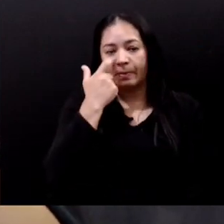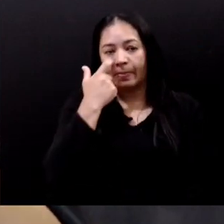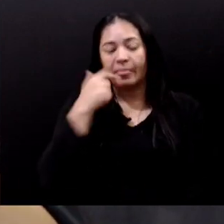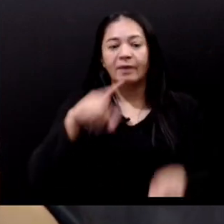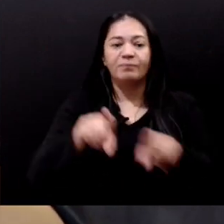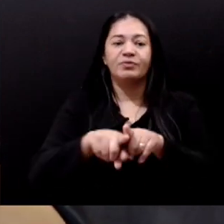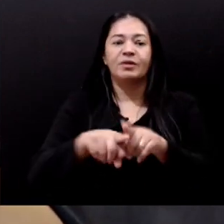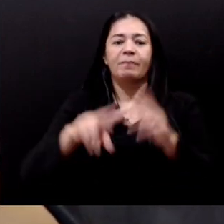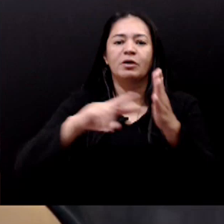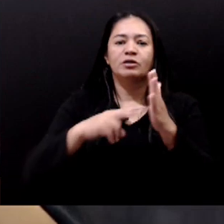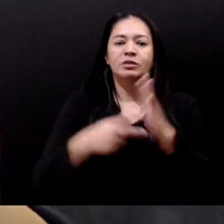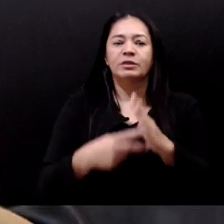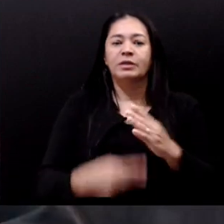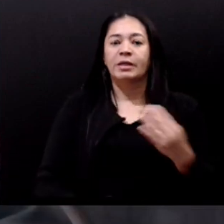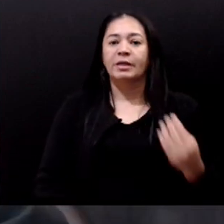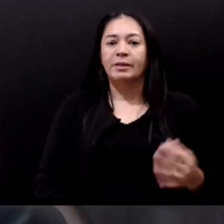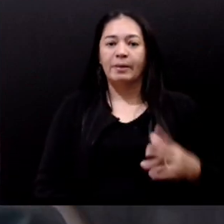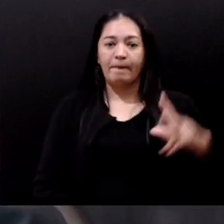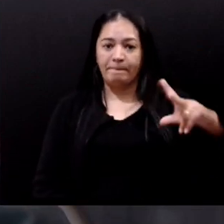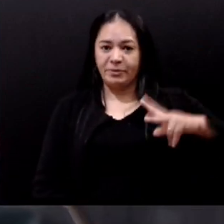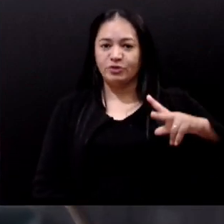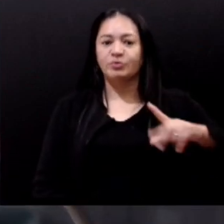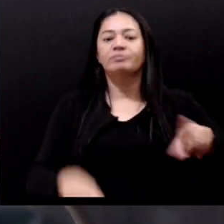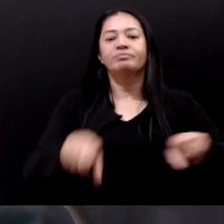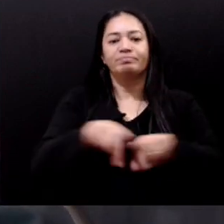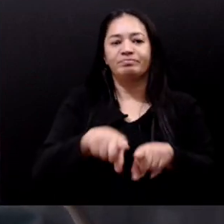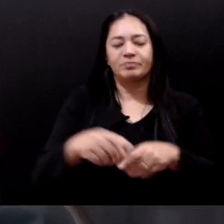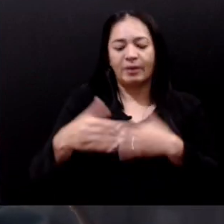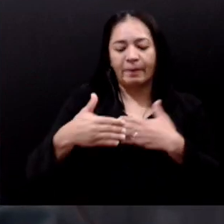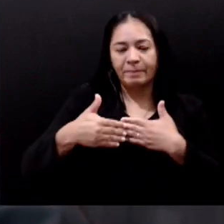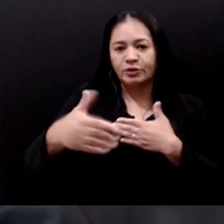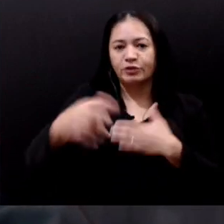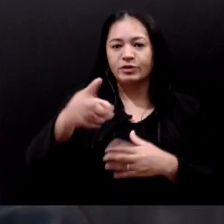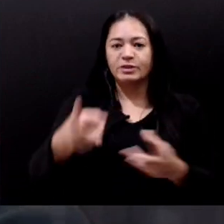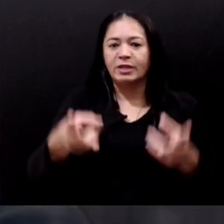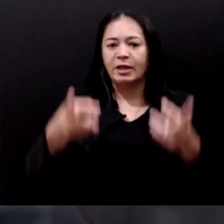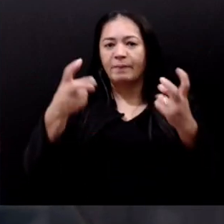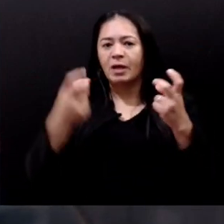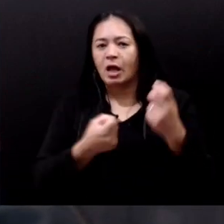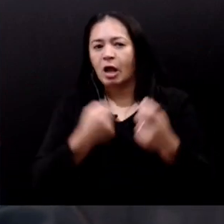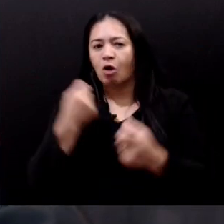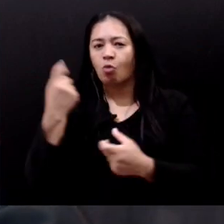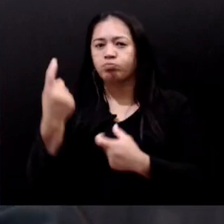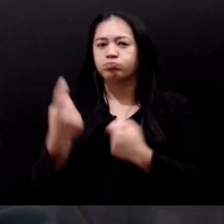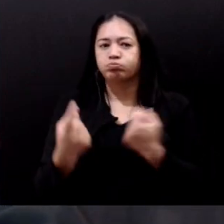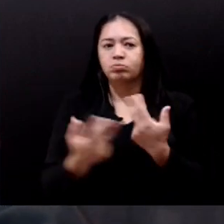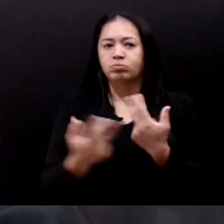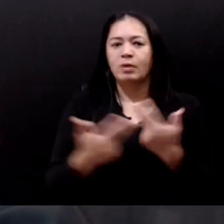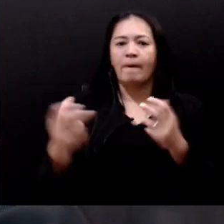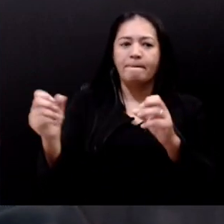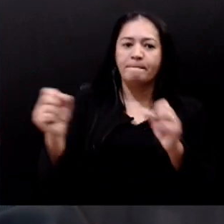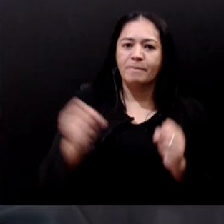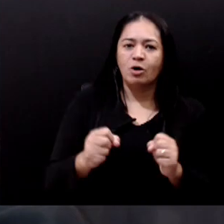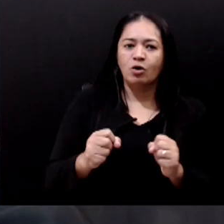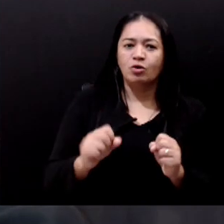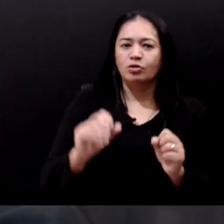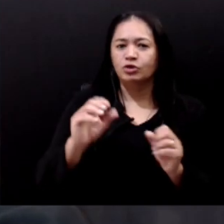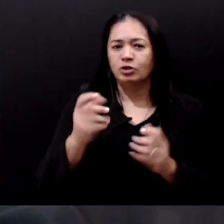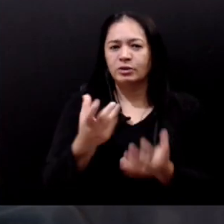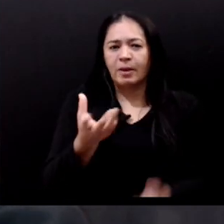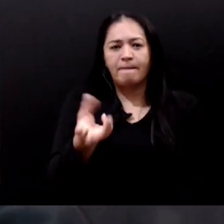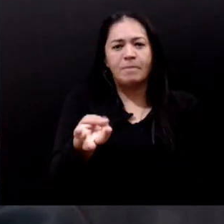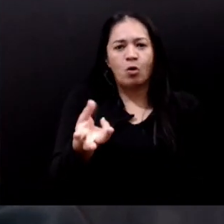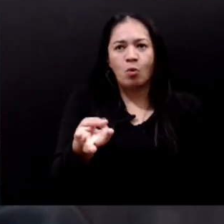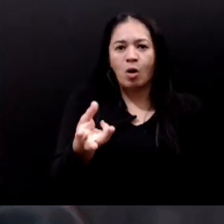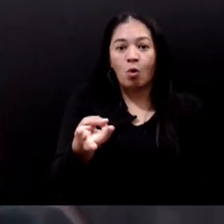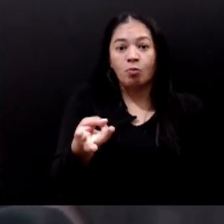também. Então, a partir disso, você consegue identificar algumas coisas que podem te gerar uma compulsão, por exemplo, e a gente trabalha em